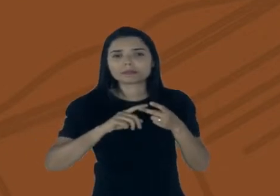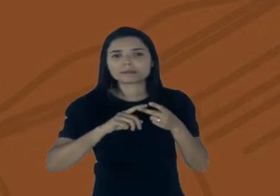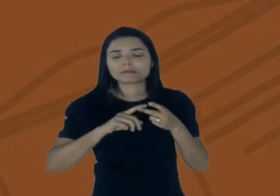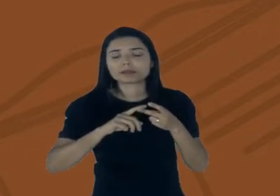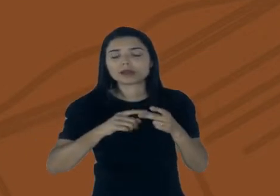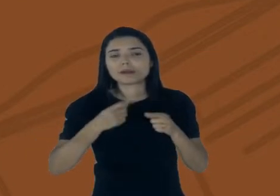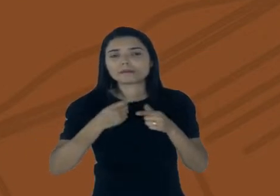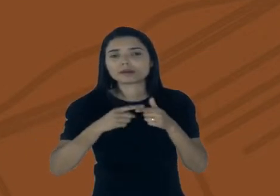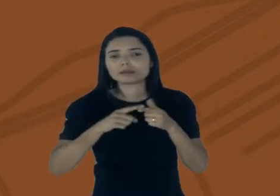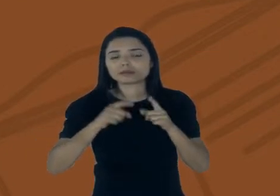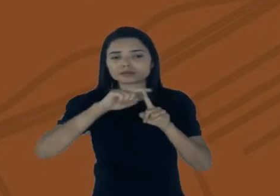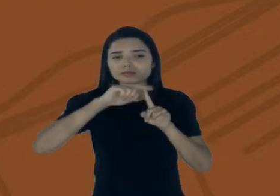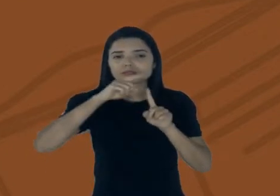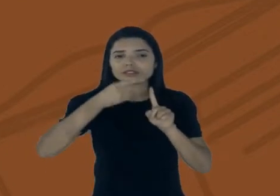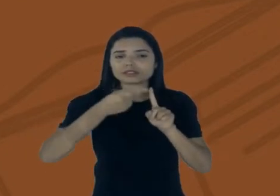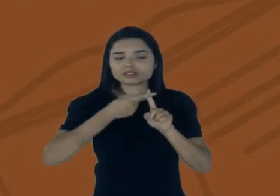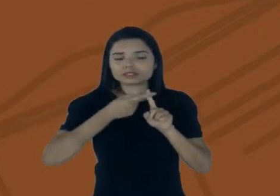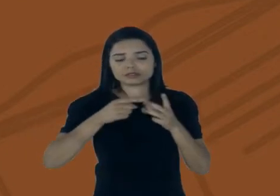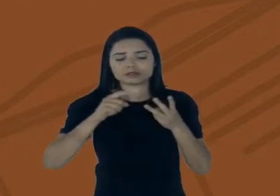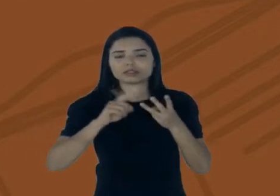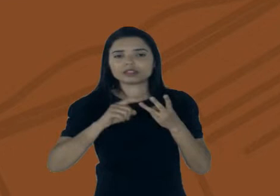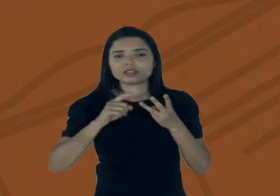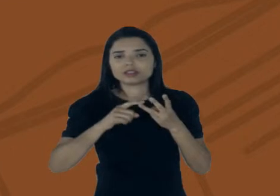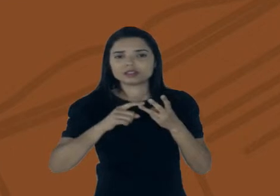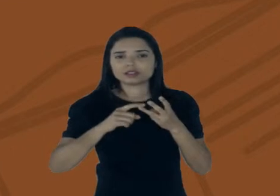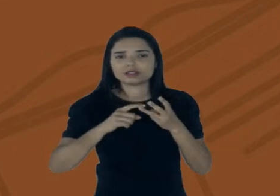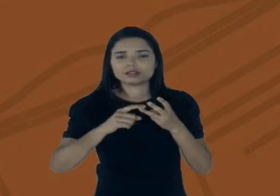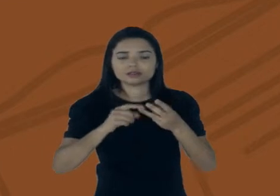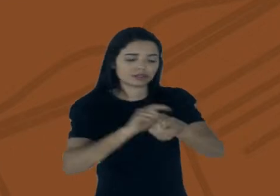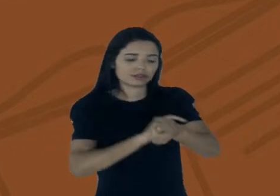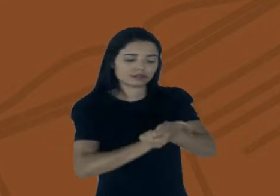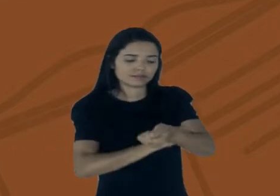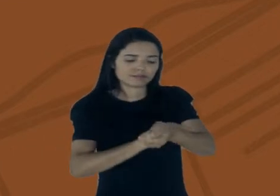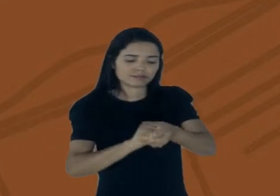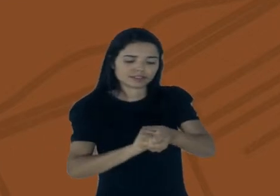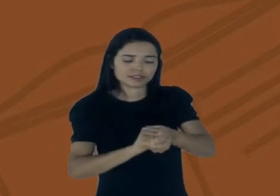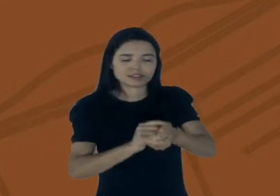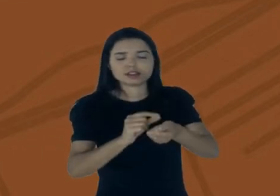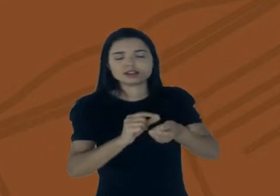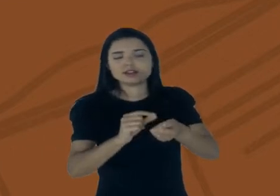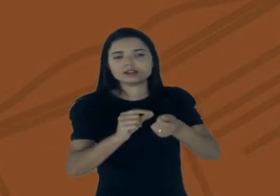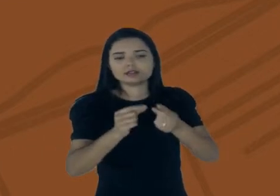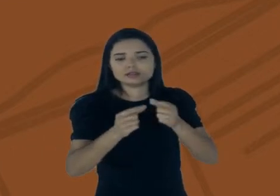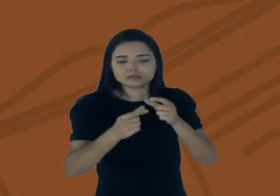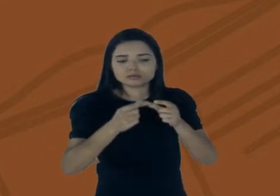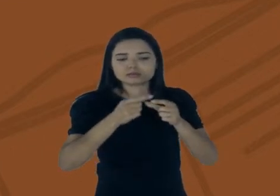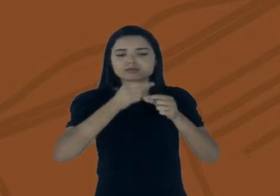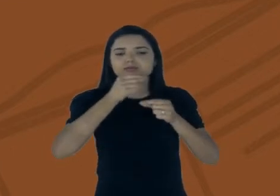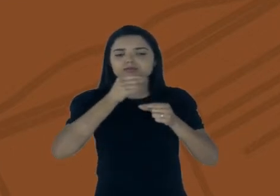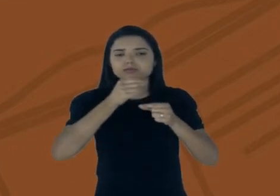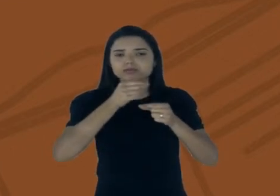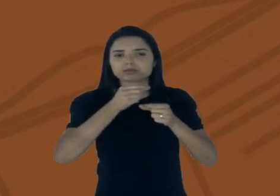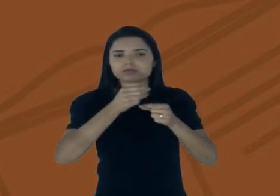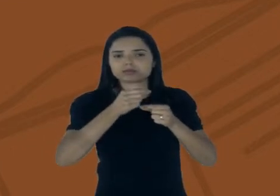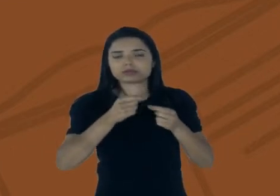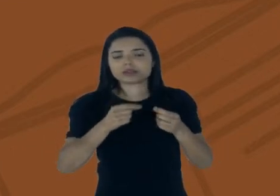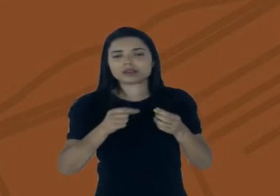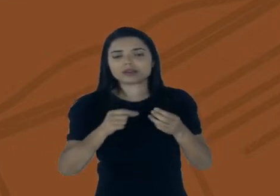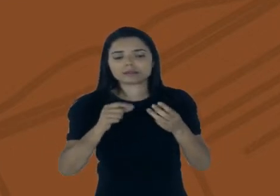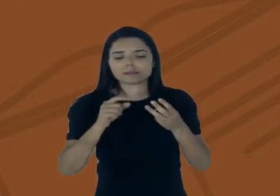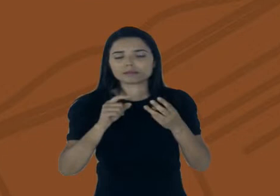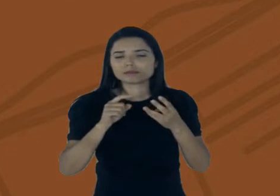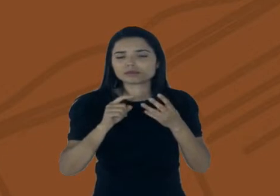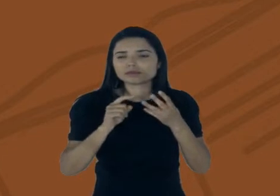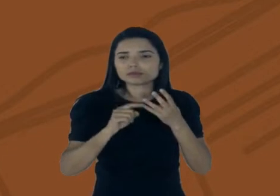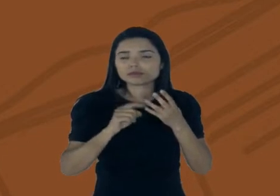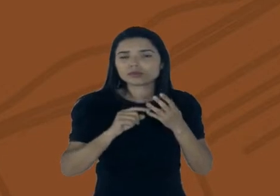da válvula aorta, efeitos secundários associados ao uso de medicamentos, como analgésicos e remédios